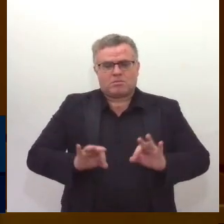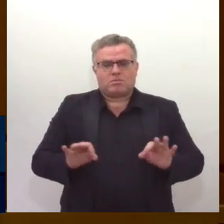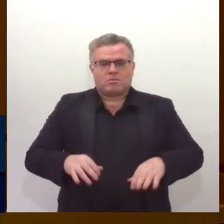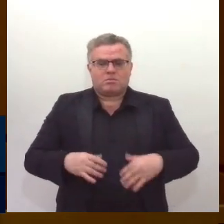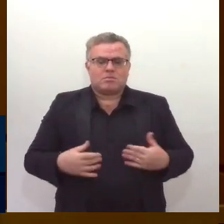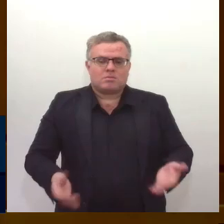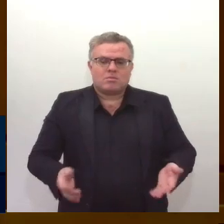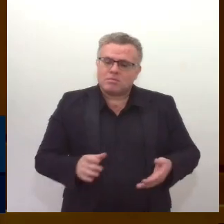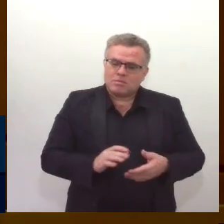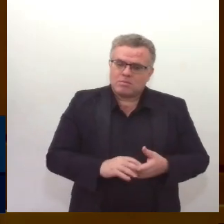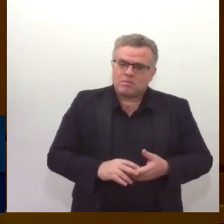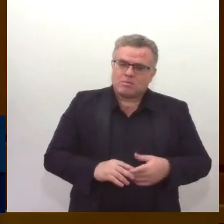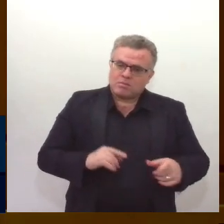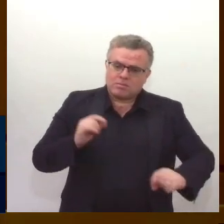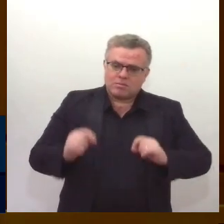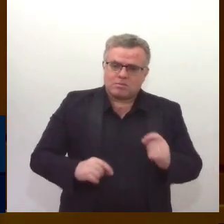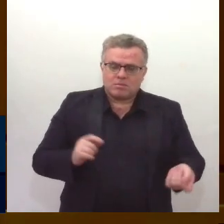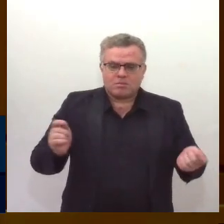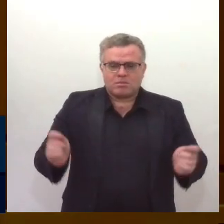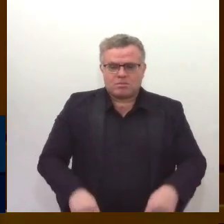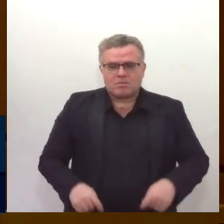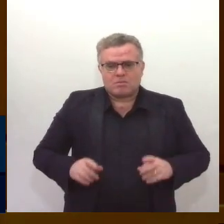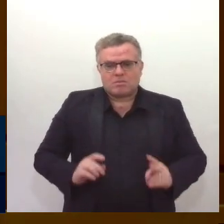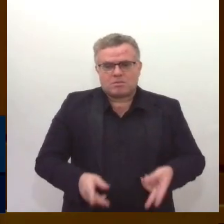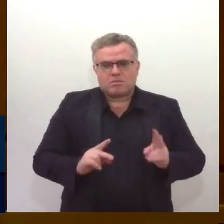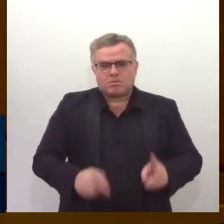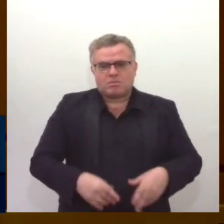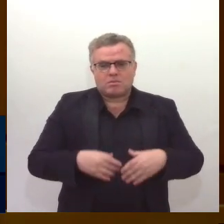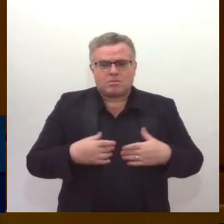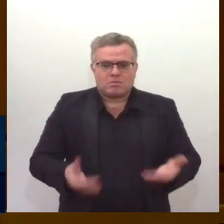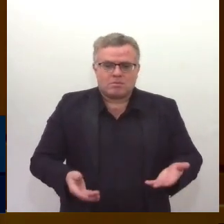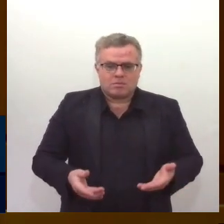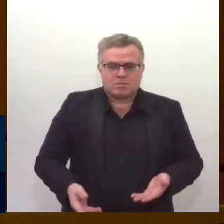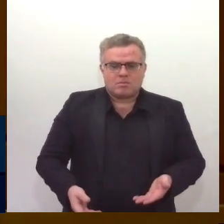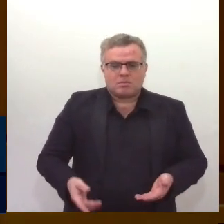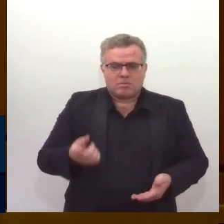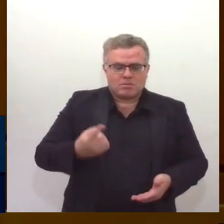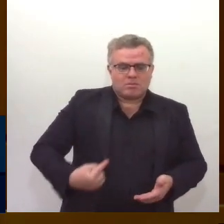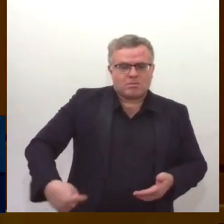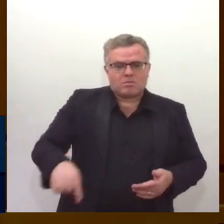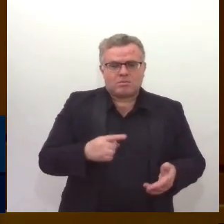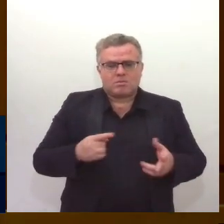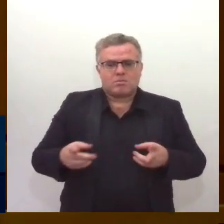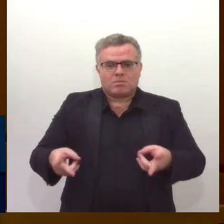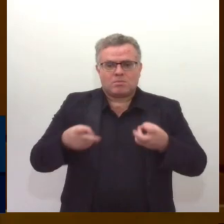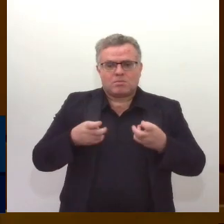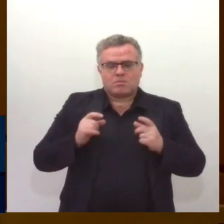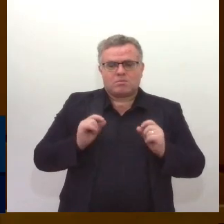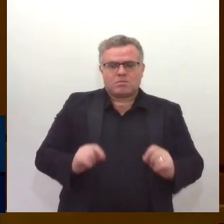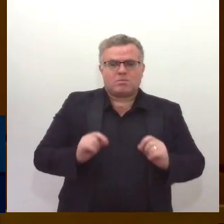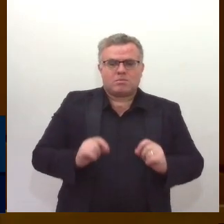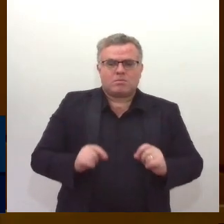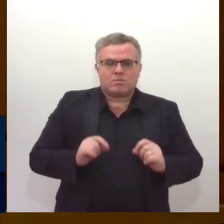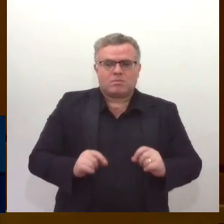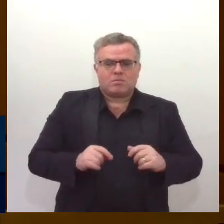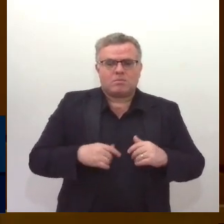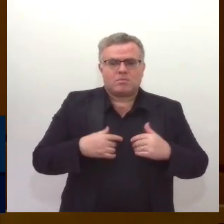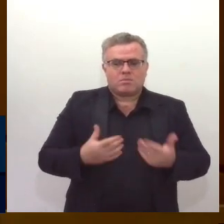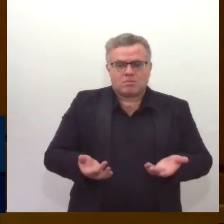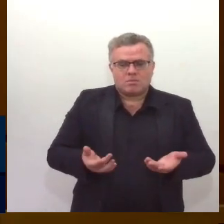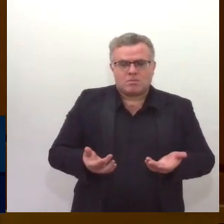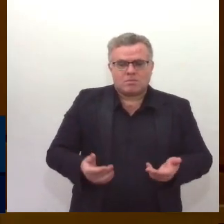mais a gente da esquerda, que não usa falas contra,